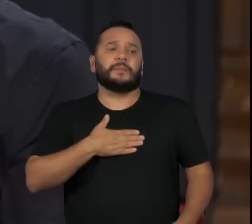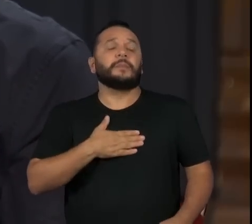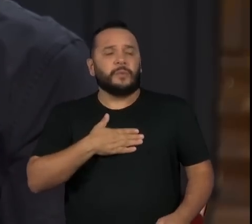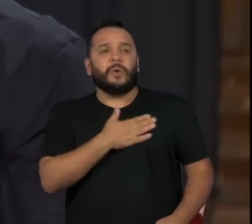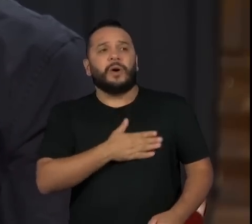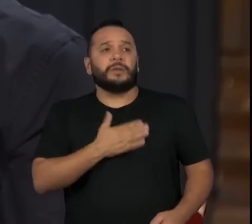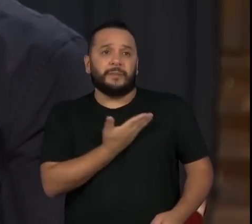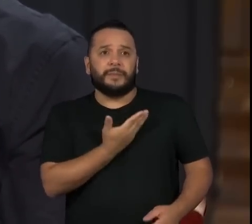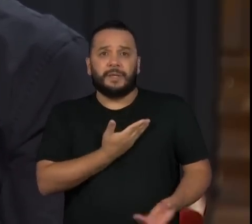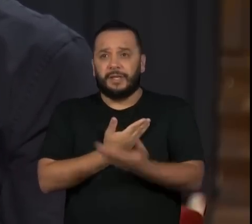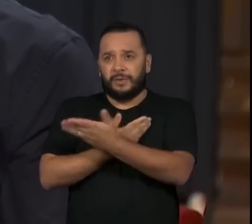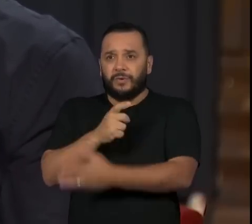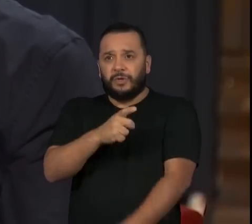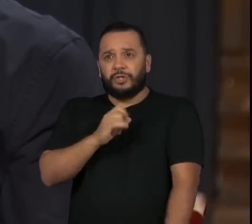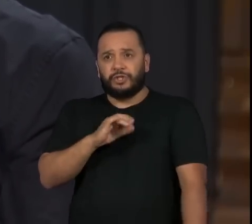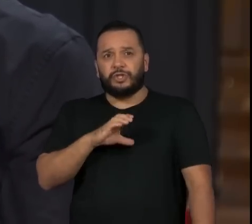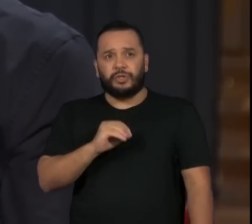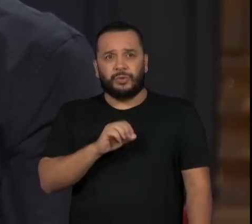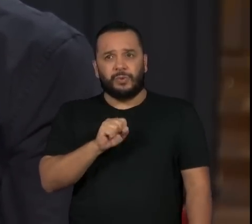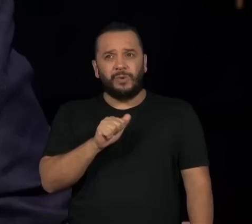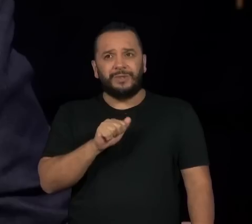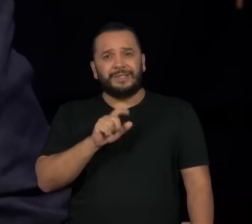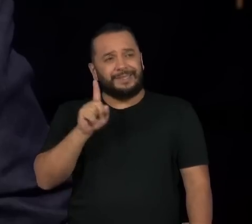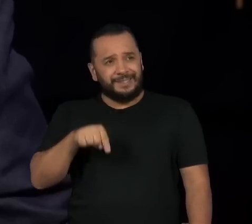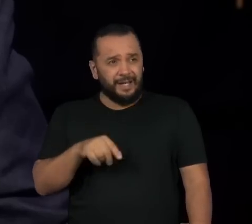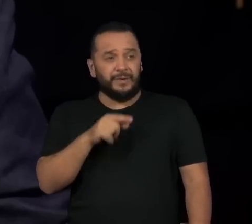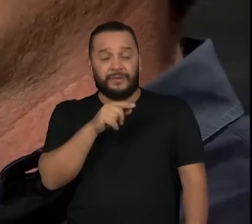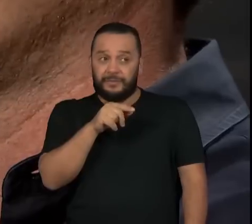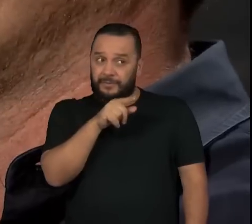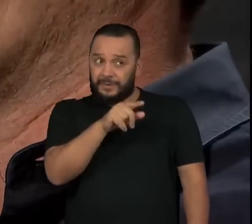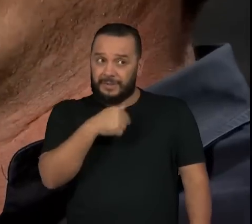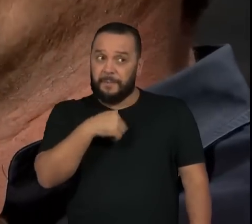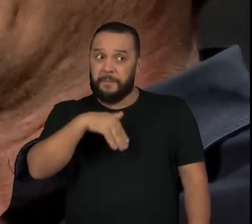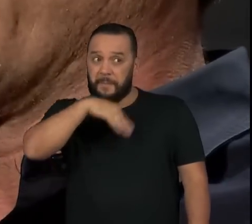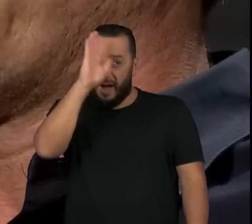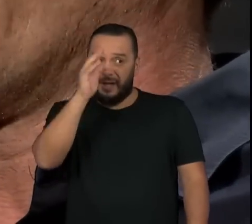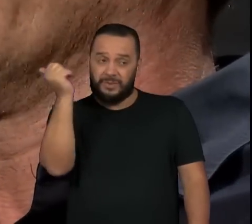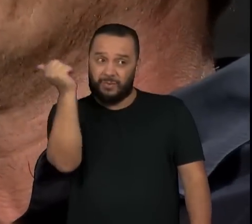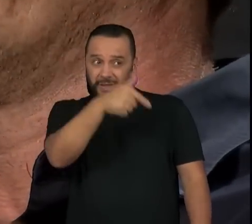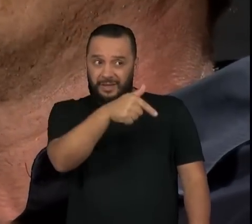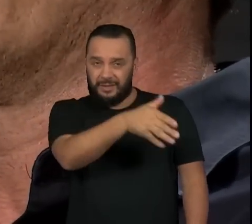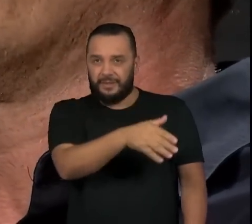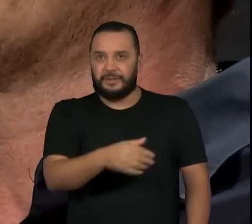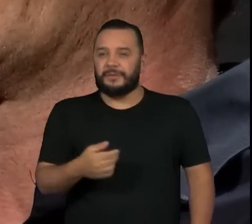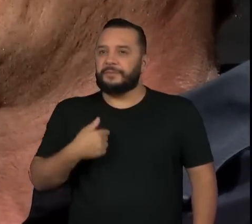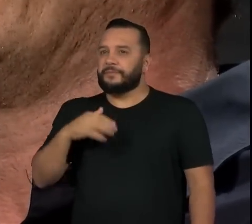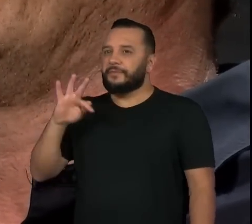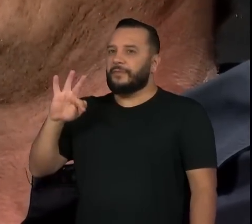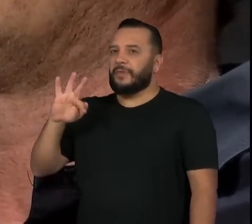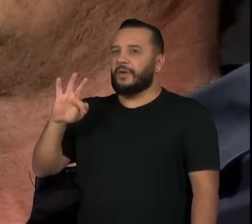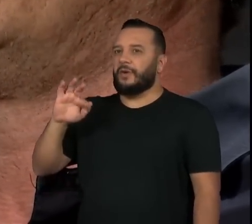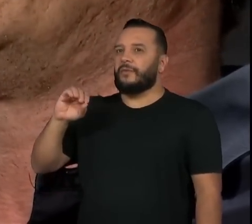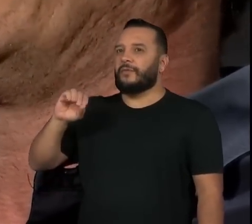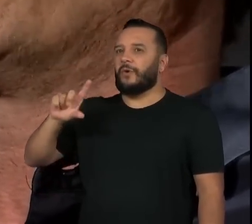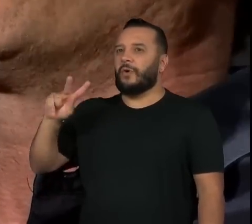Você está à esquerda já do Chico Sá. Você concorda, não? A Folha de São Paulo, ela fez um negócio que era